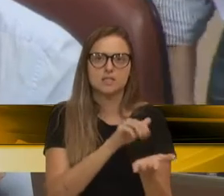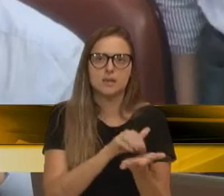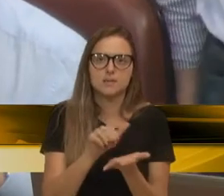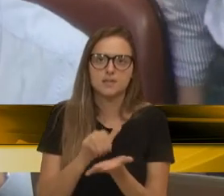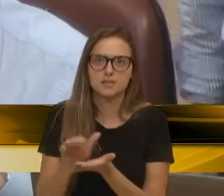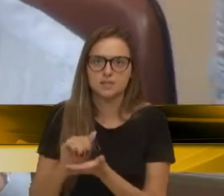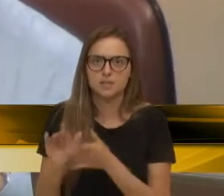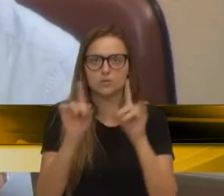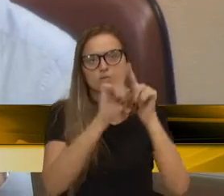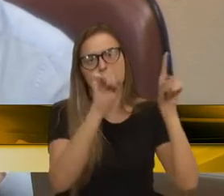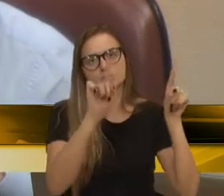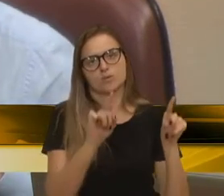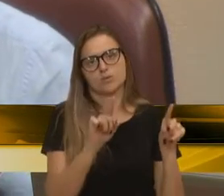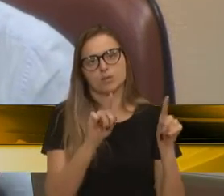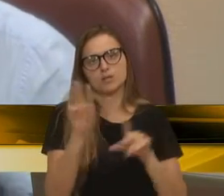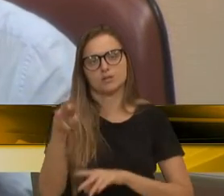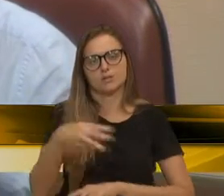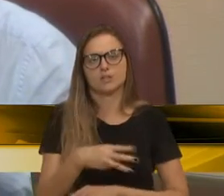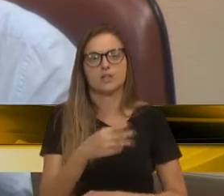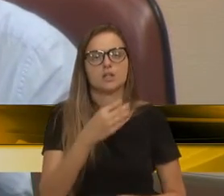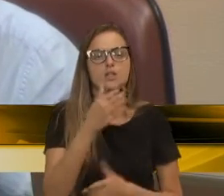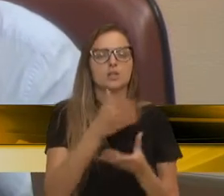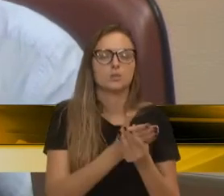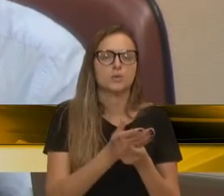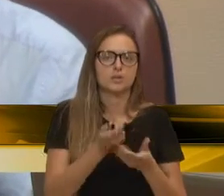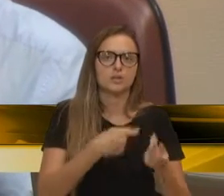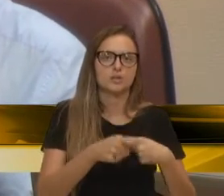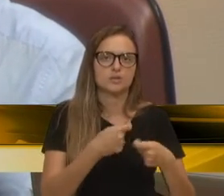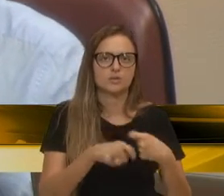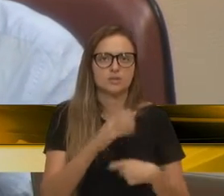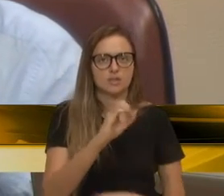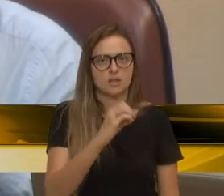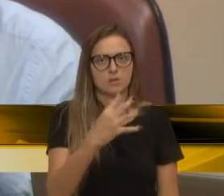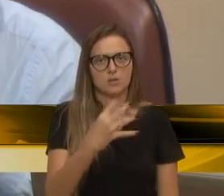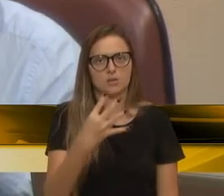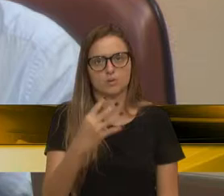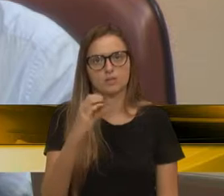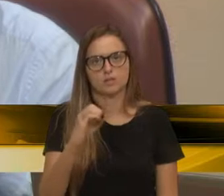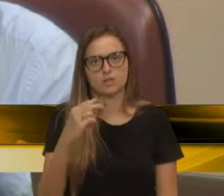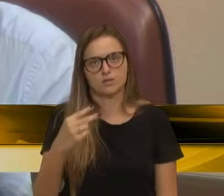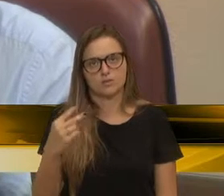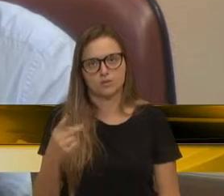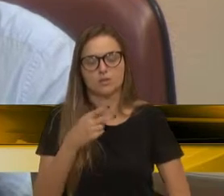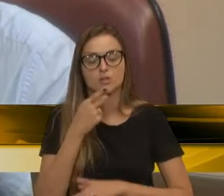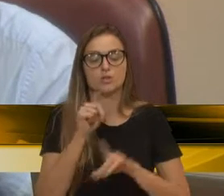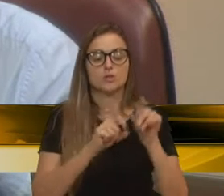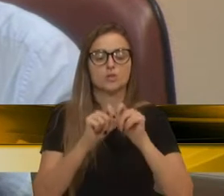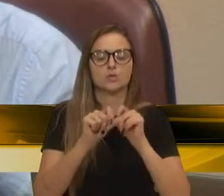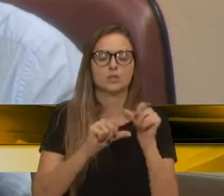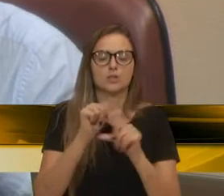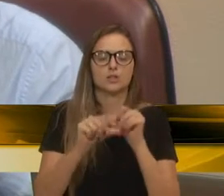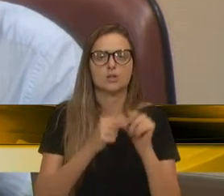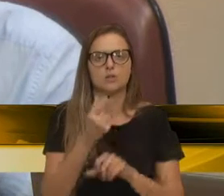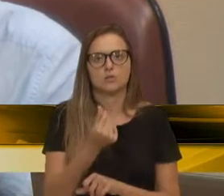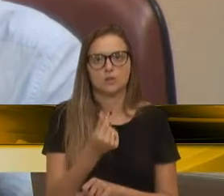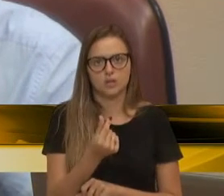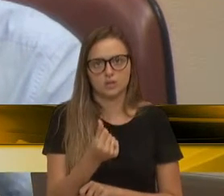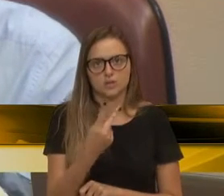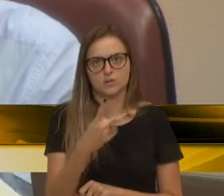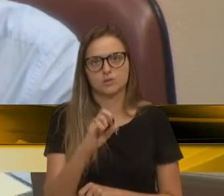processo administrativo 2016 barra 44 0 42 que tratou do reajuste da tarifa para o ano de